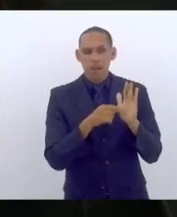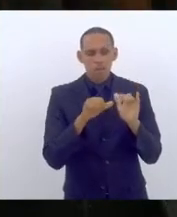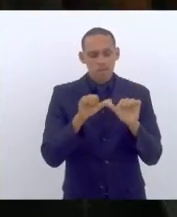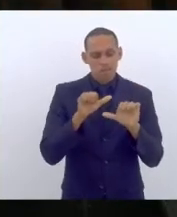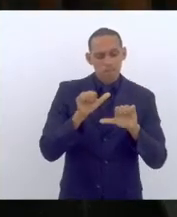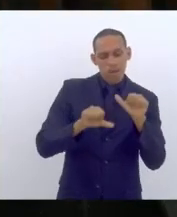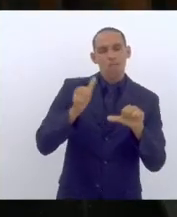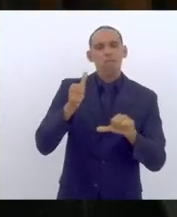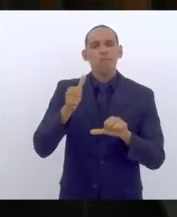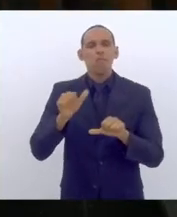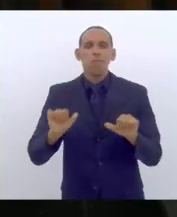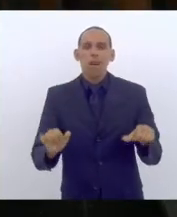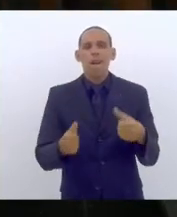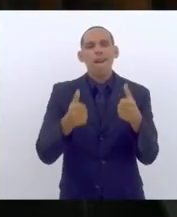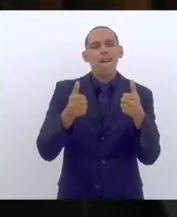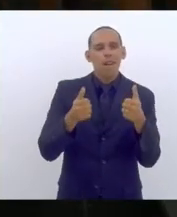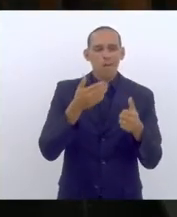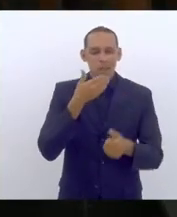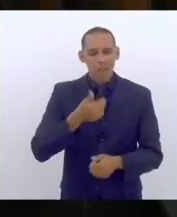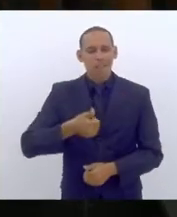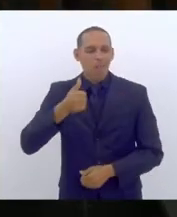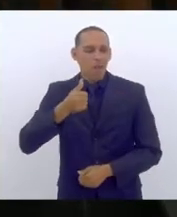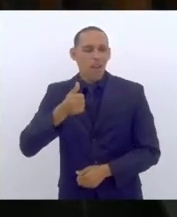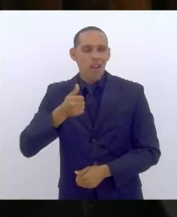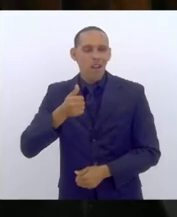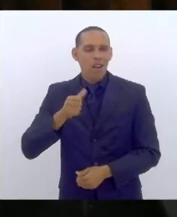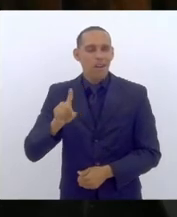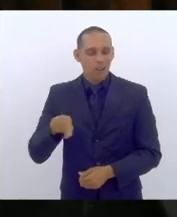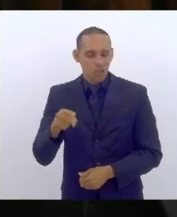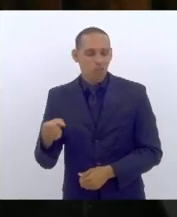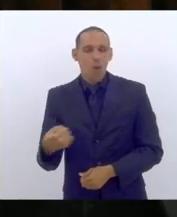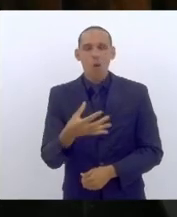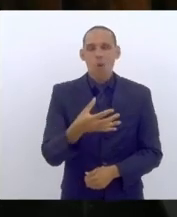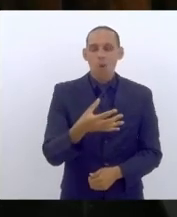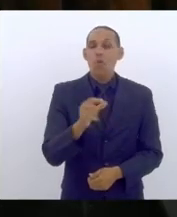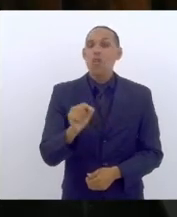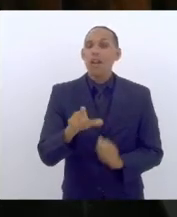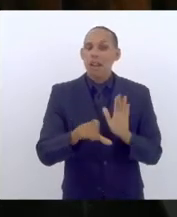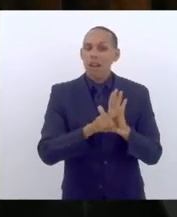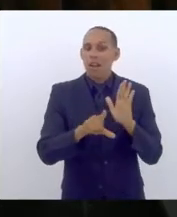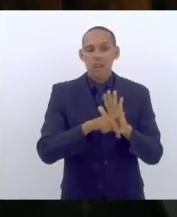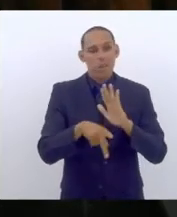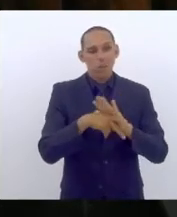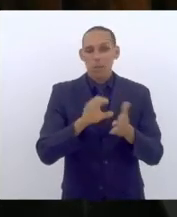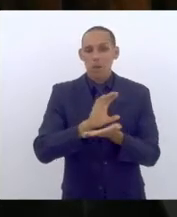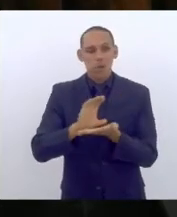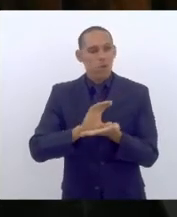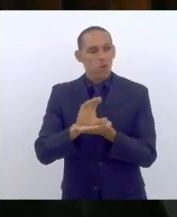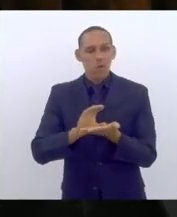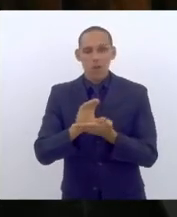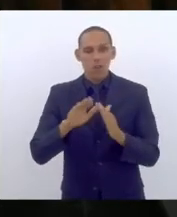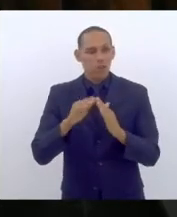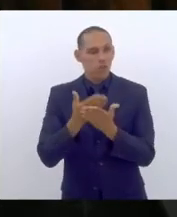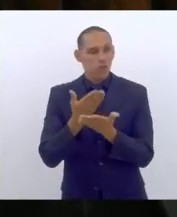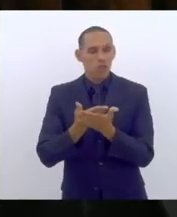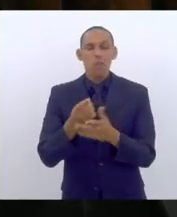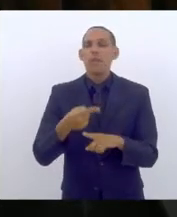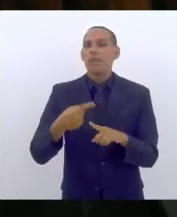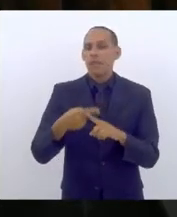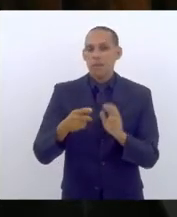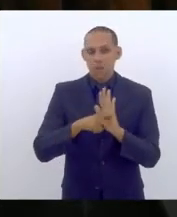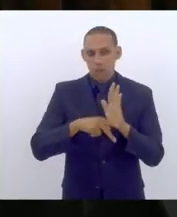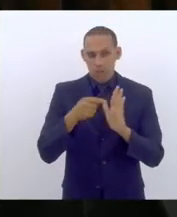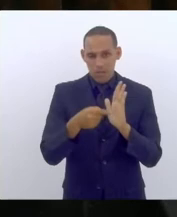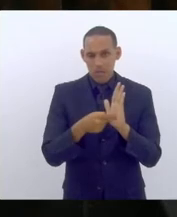aperfeiçoar-se enriquecer-se atualizasse a lei dos conselhos escolares porque o que esse